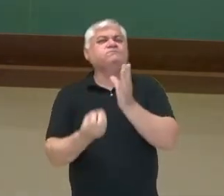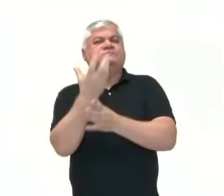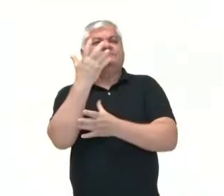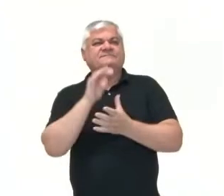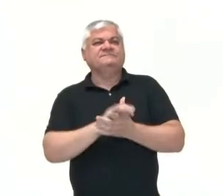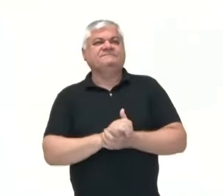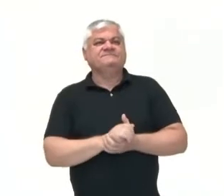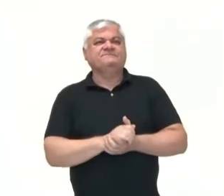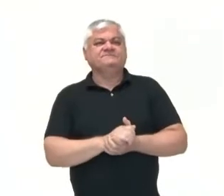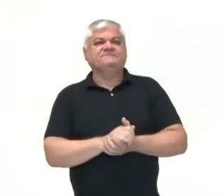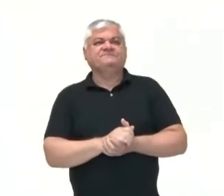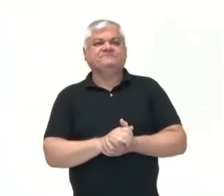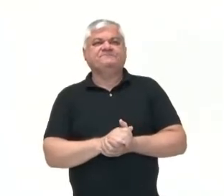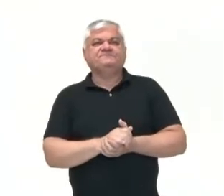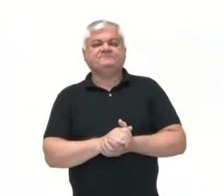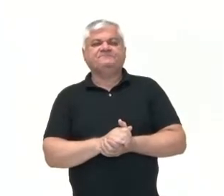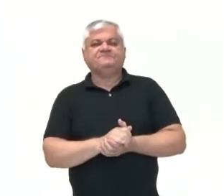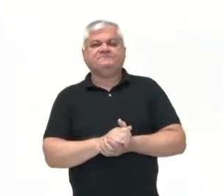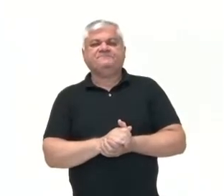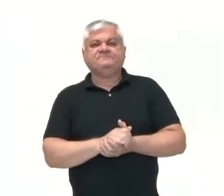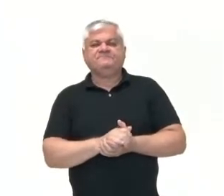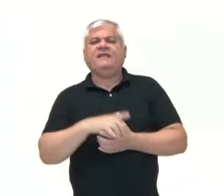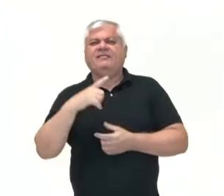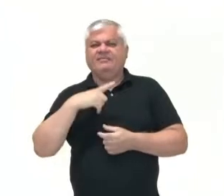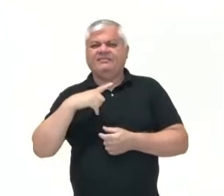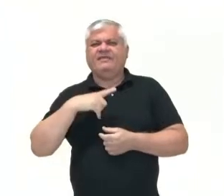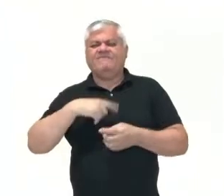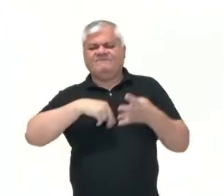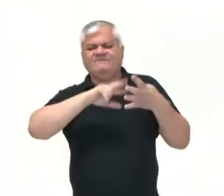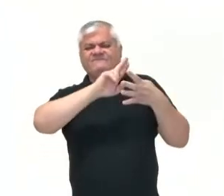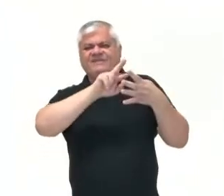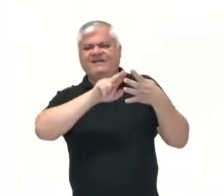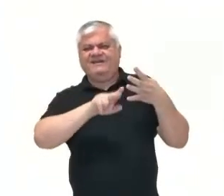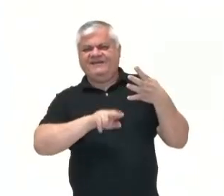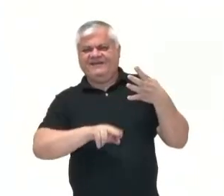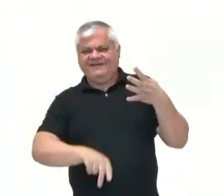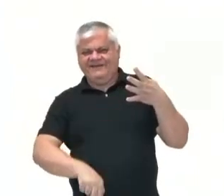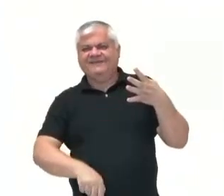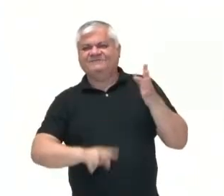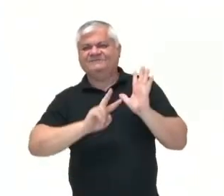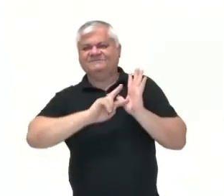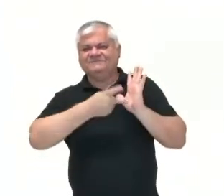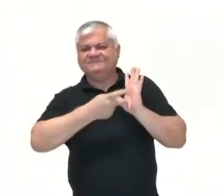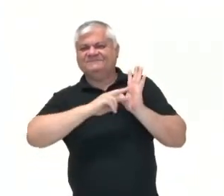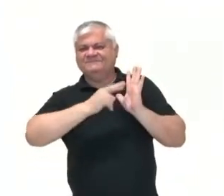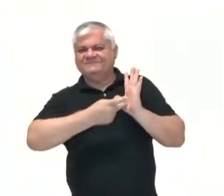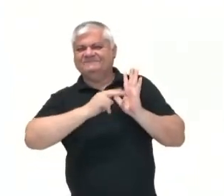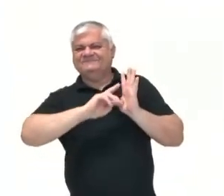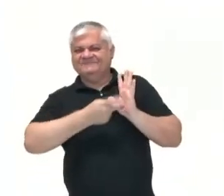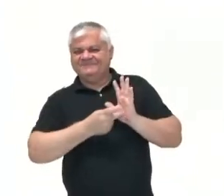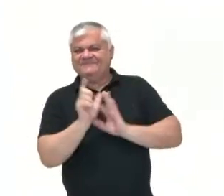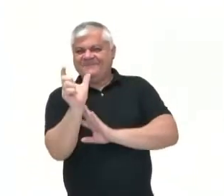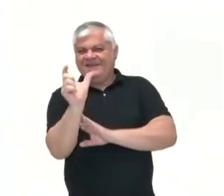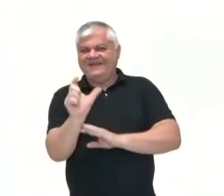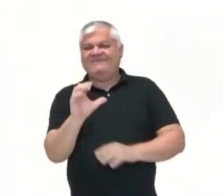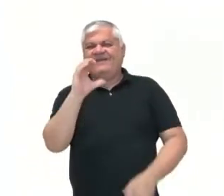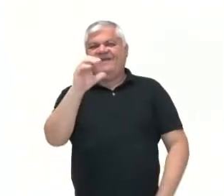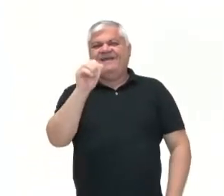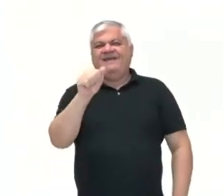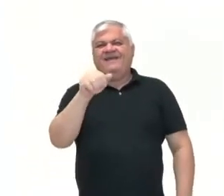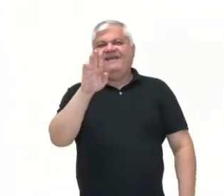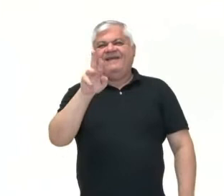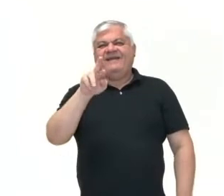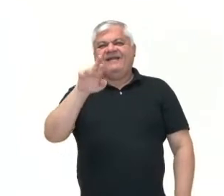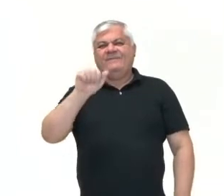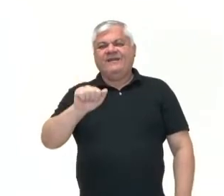comigo. Existe mais de uma versão, tá? Então, para a origem da expressão, que até hoje